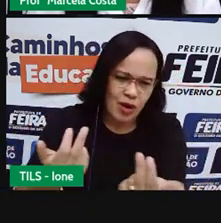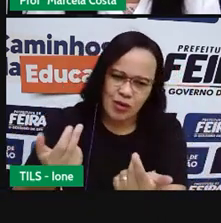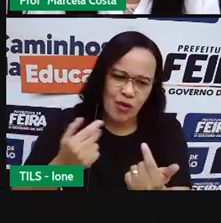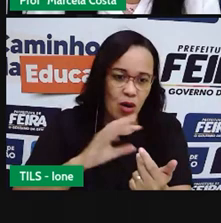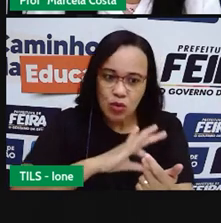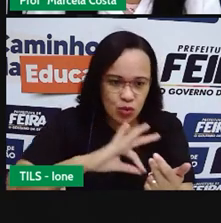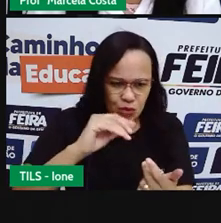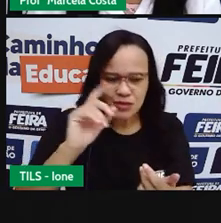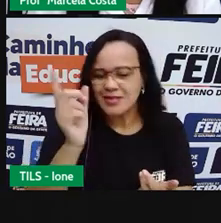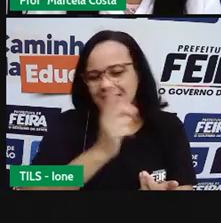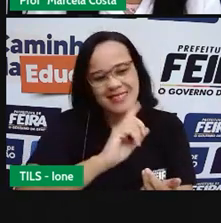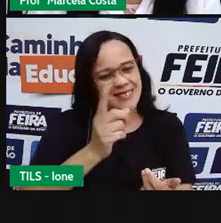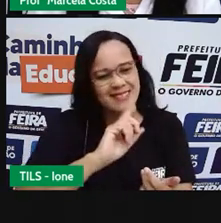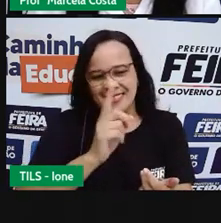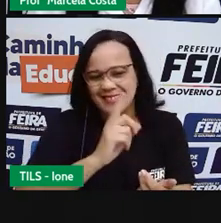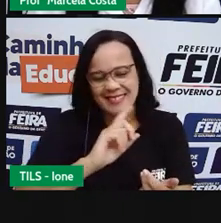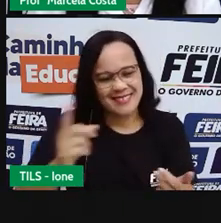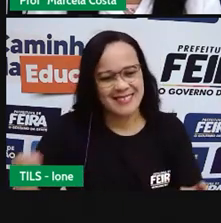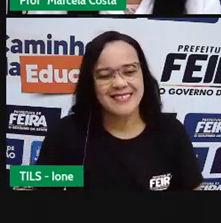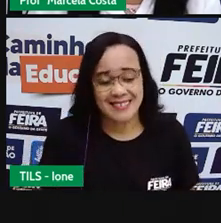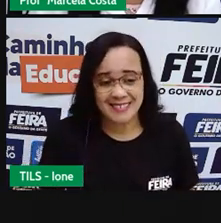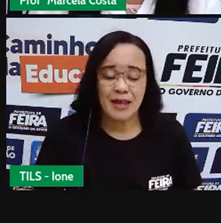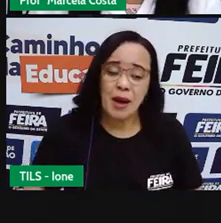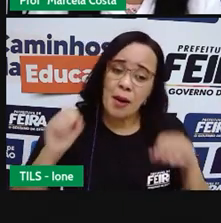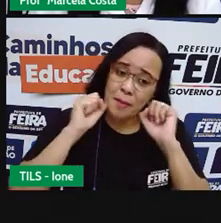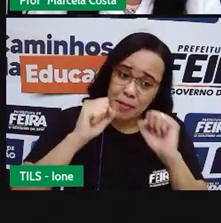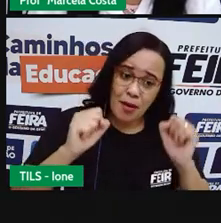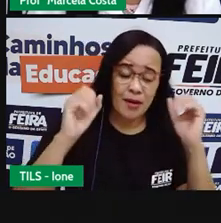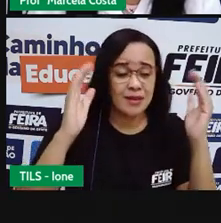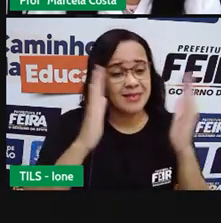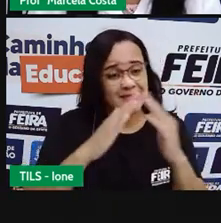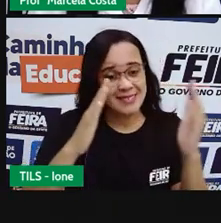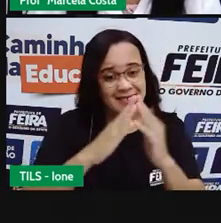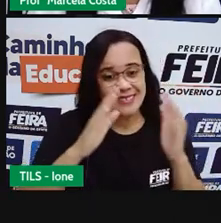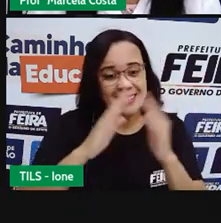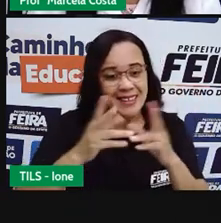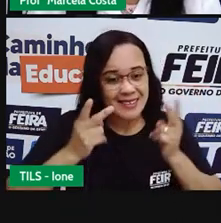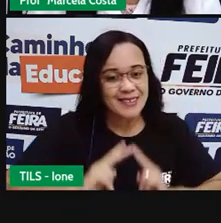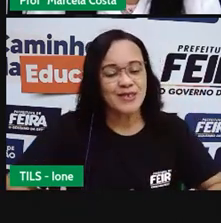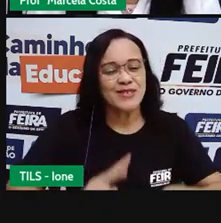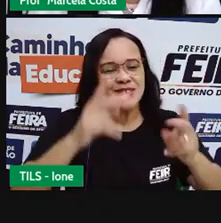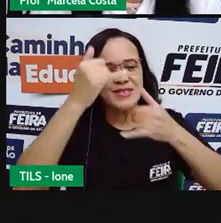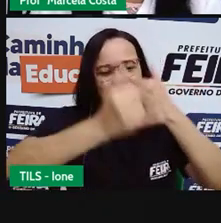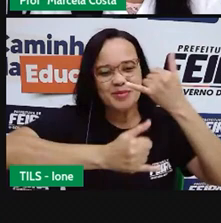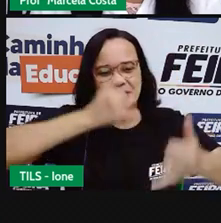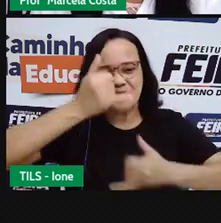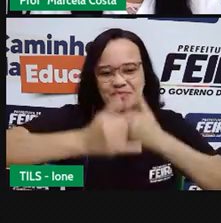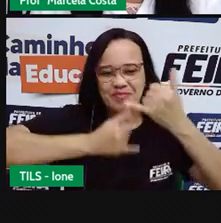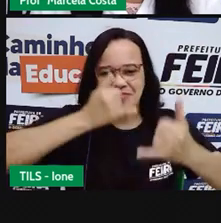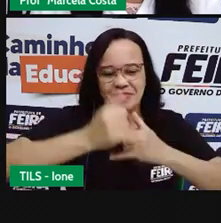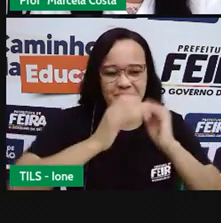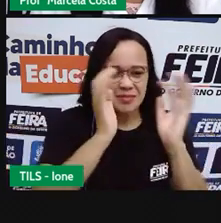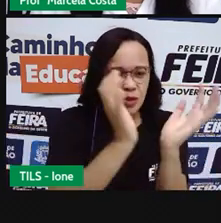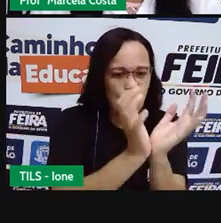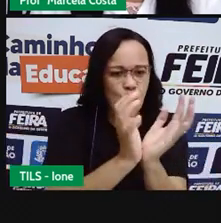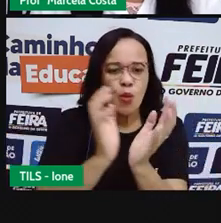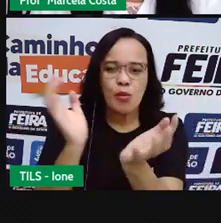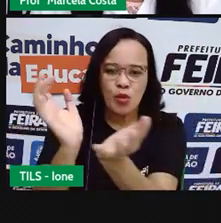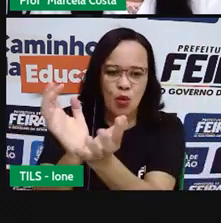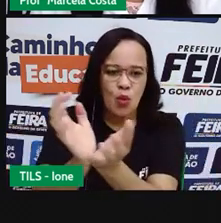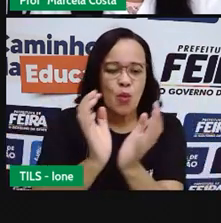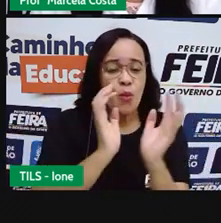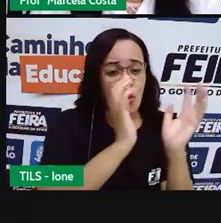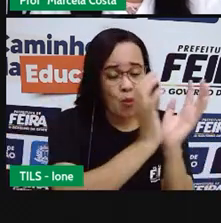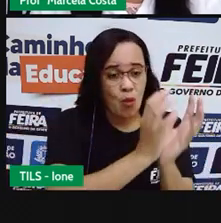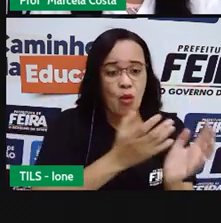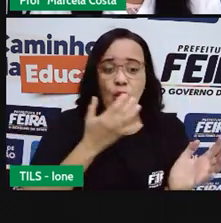Vocês podem, em casa, crianças, continuar brincando aí com esse jogo, fazendo agrupamento das plantas por cores. Tenho certeza